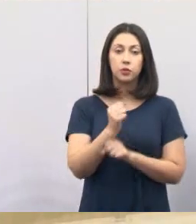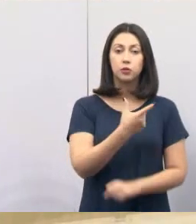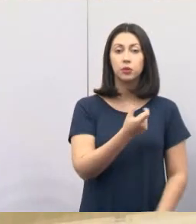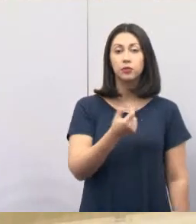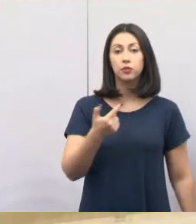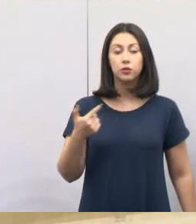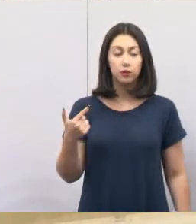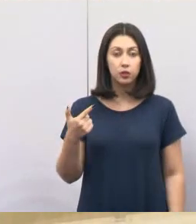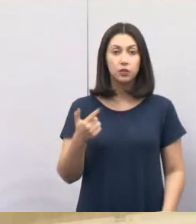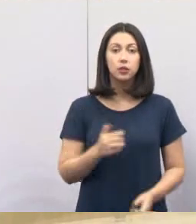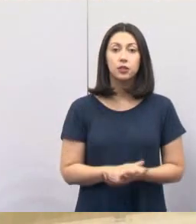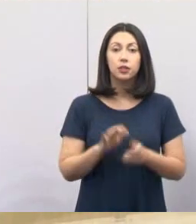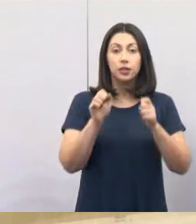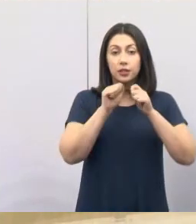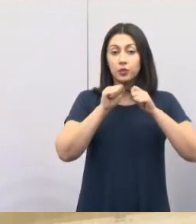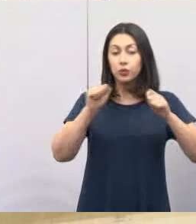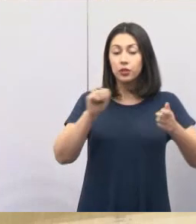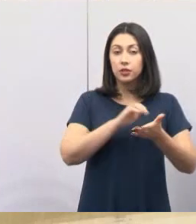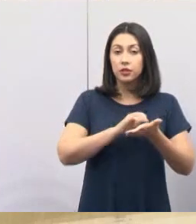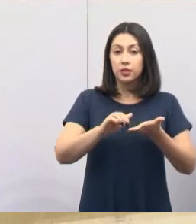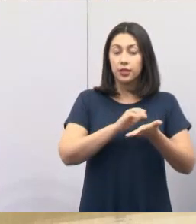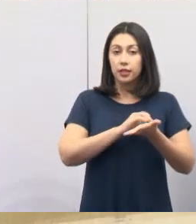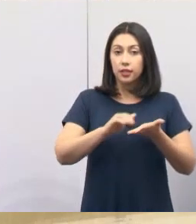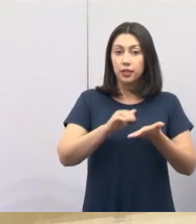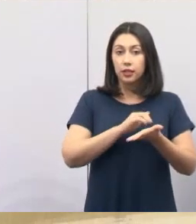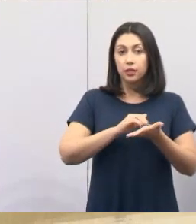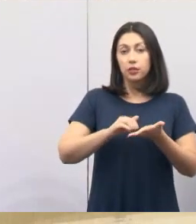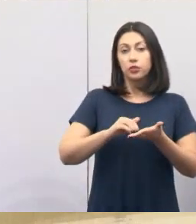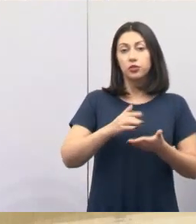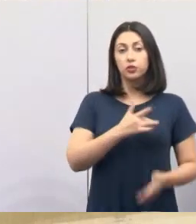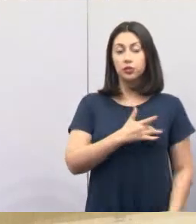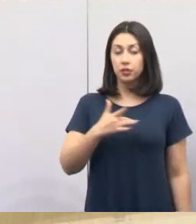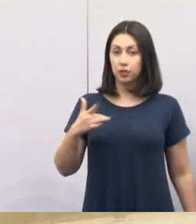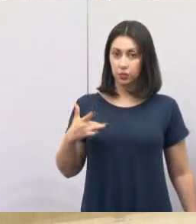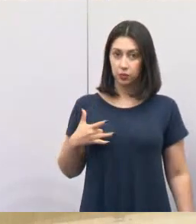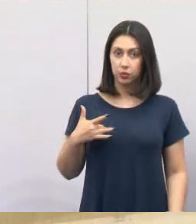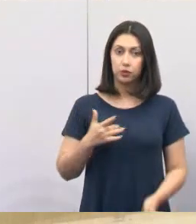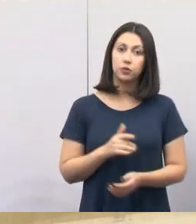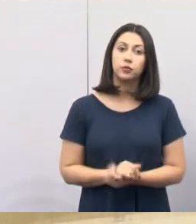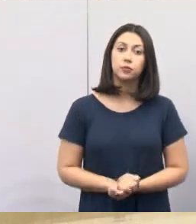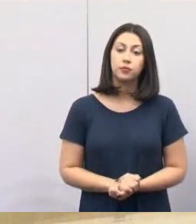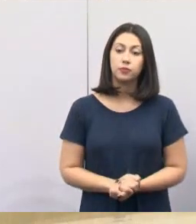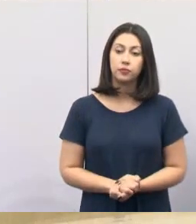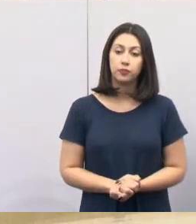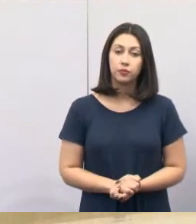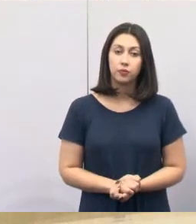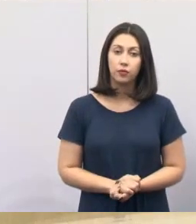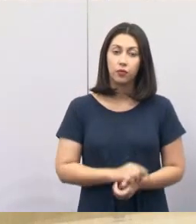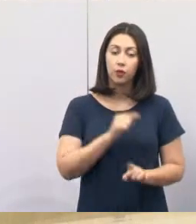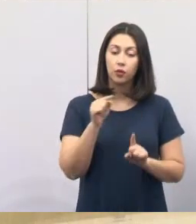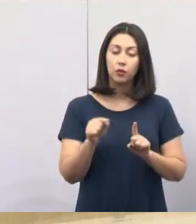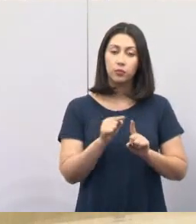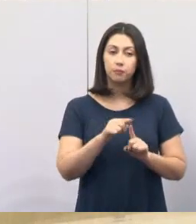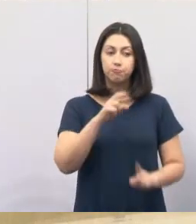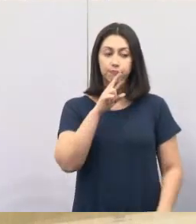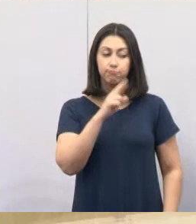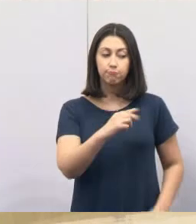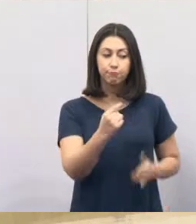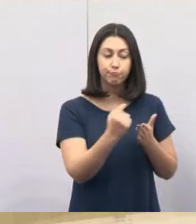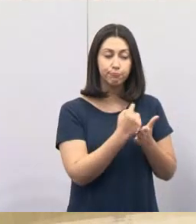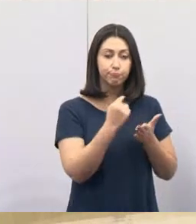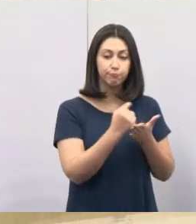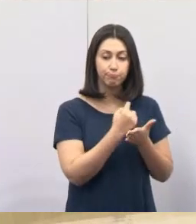073/2022, assessoria do Secretário Municipal de Saúde, expedido pela Secretaria Municipal de Saúde, a fim de responder aos